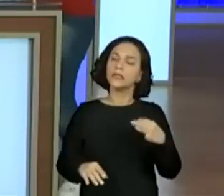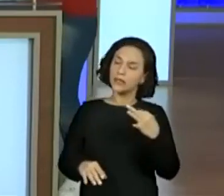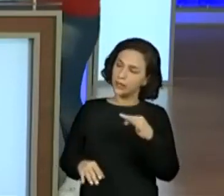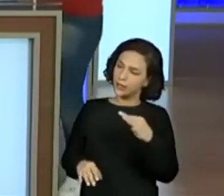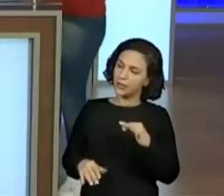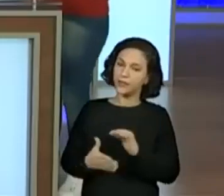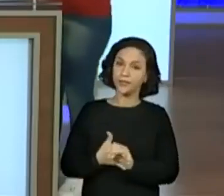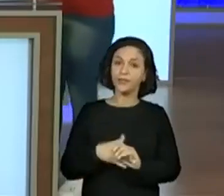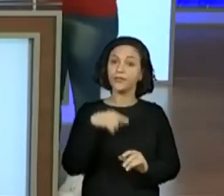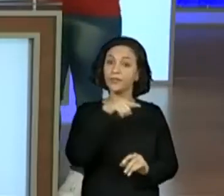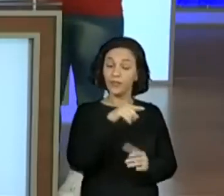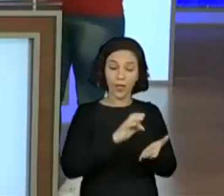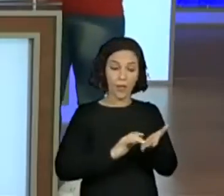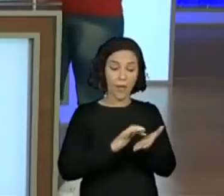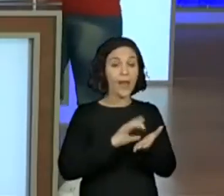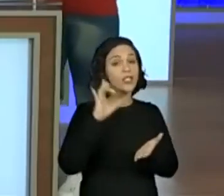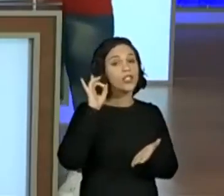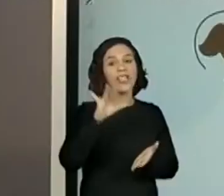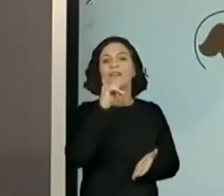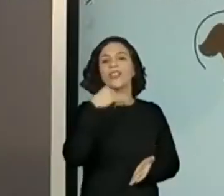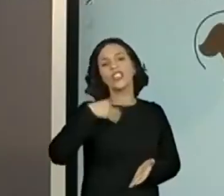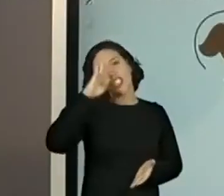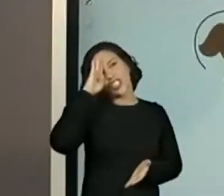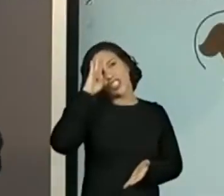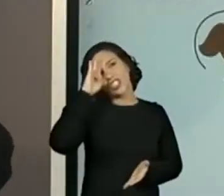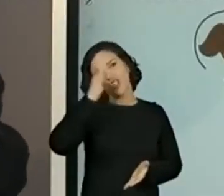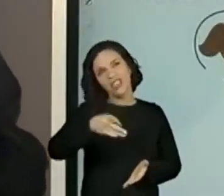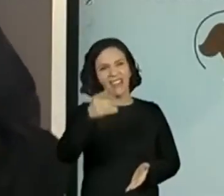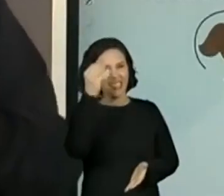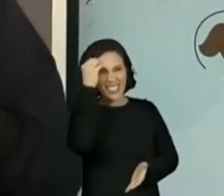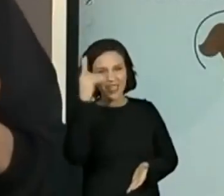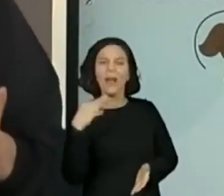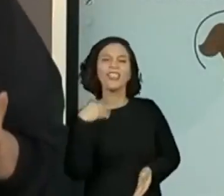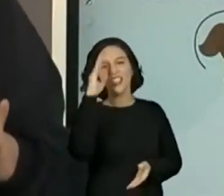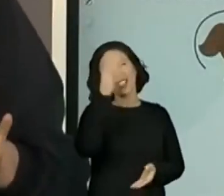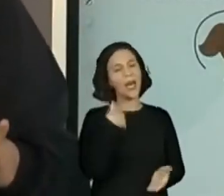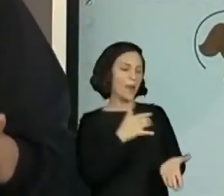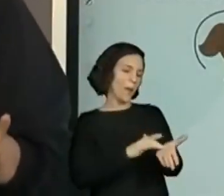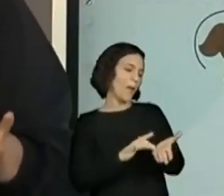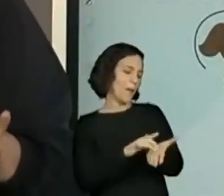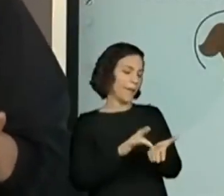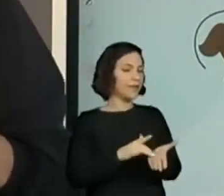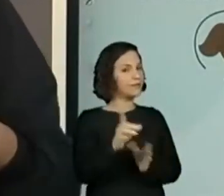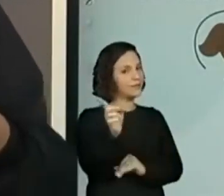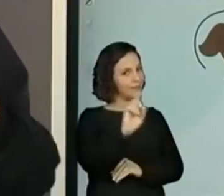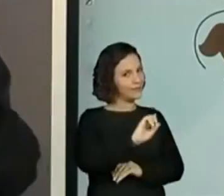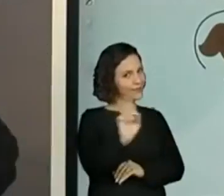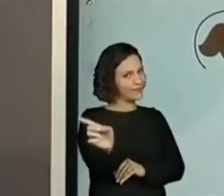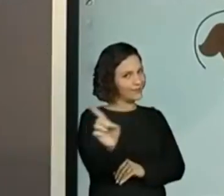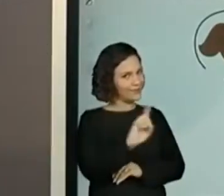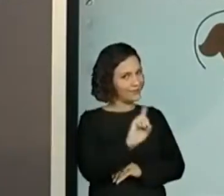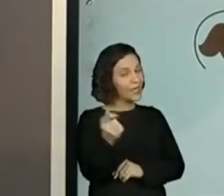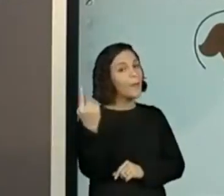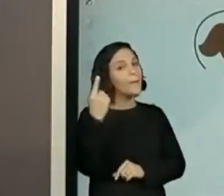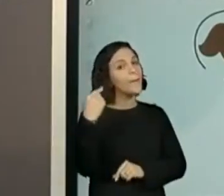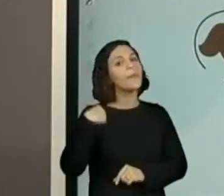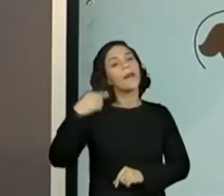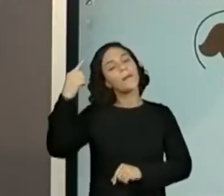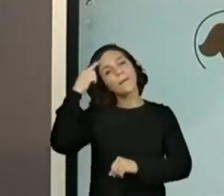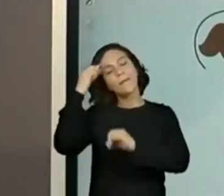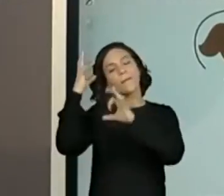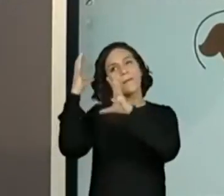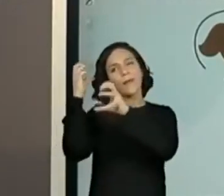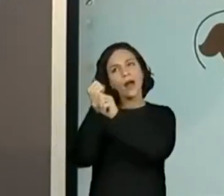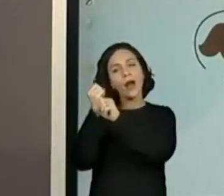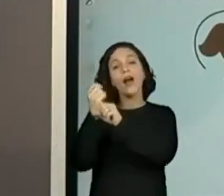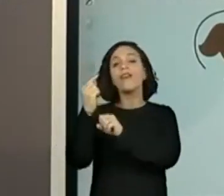a calculadora é apenas para a conferência. Sim. Olha, nada de ser espertinho e já fazer direto na calculadora, hein? Você primeiro tem que pensar